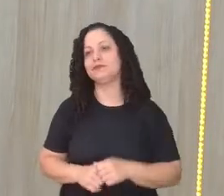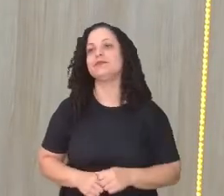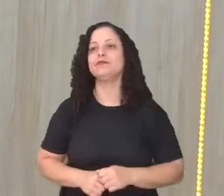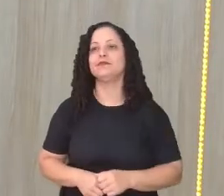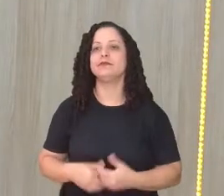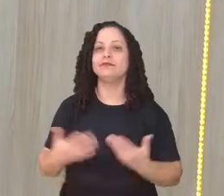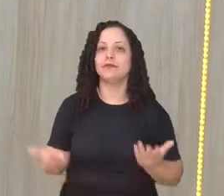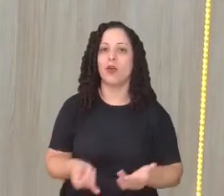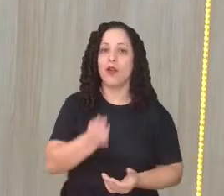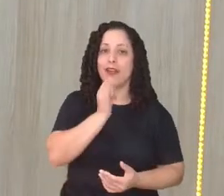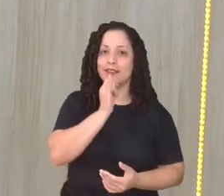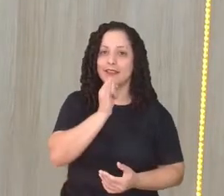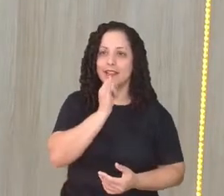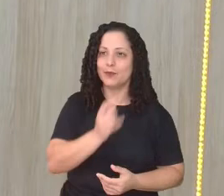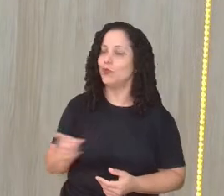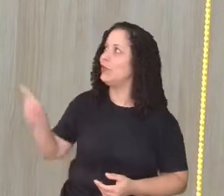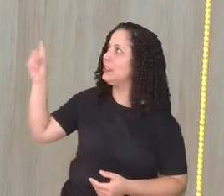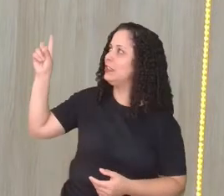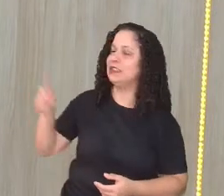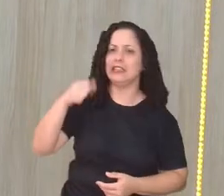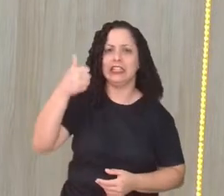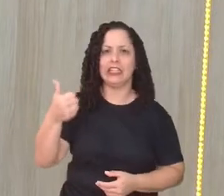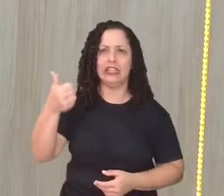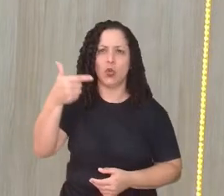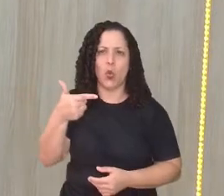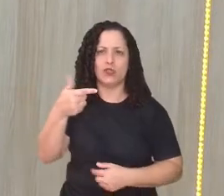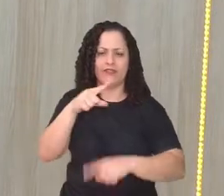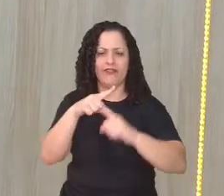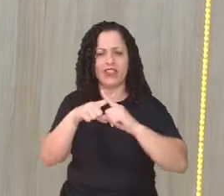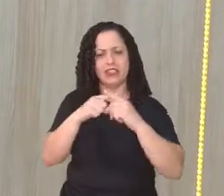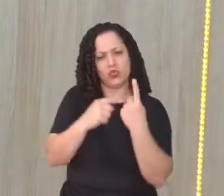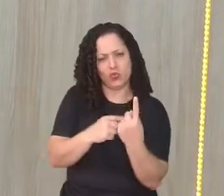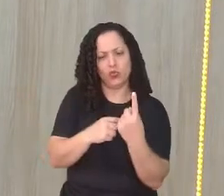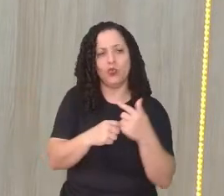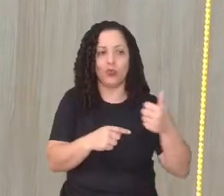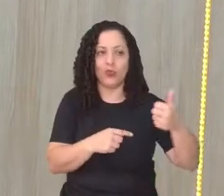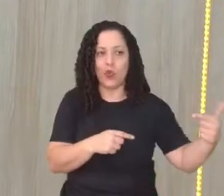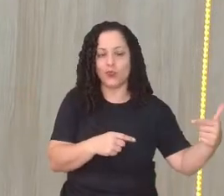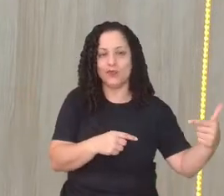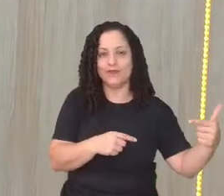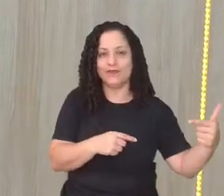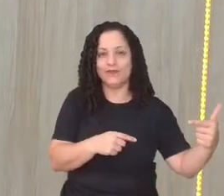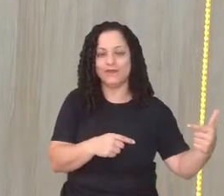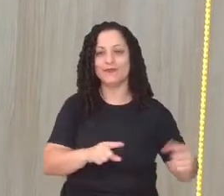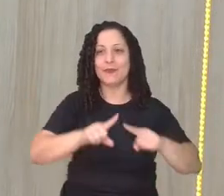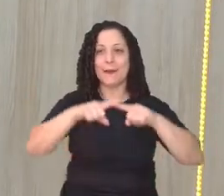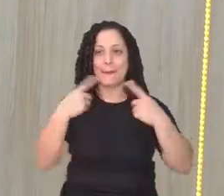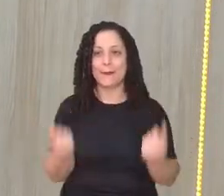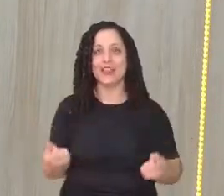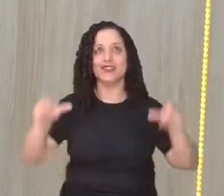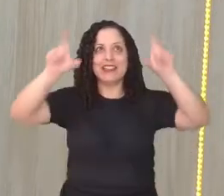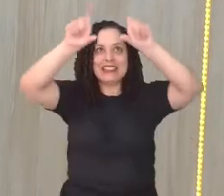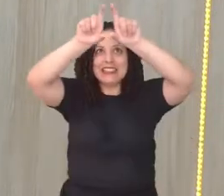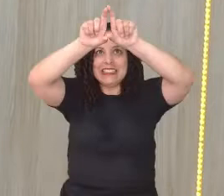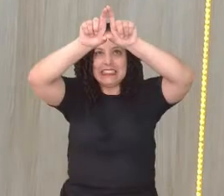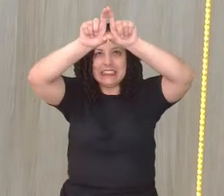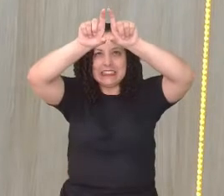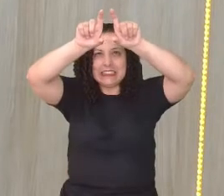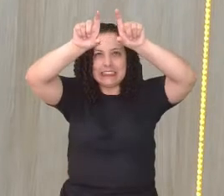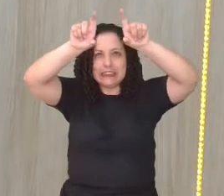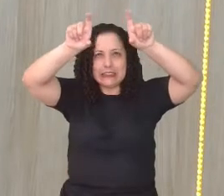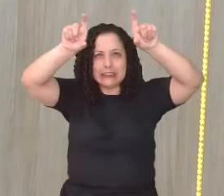colocasse aqui 12 vezes 1, também ia dar 12. Só que meu retângulo, de vez de estar